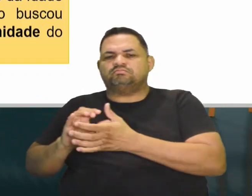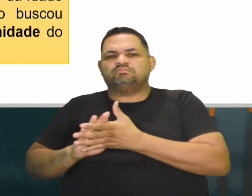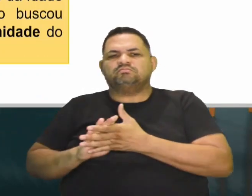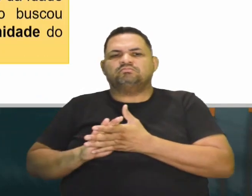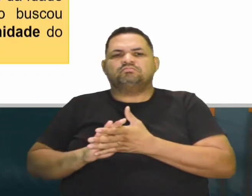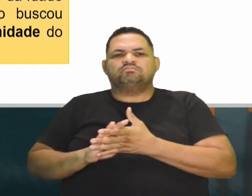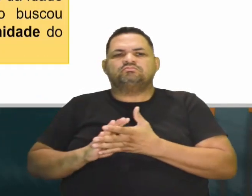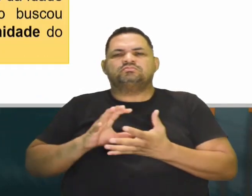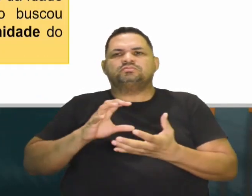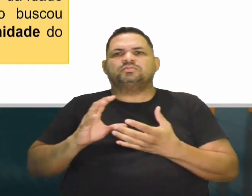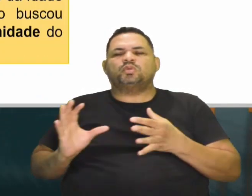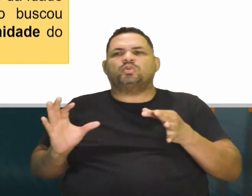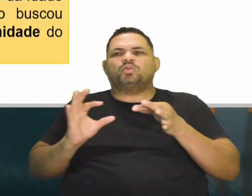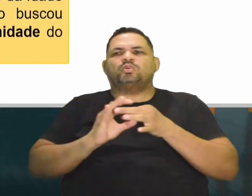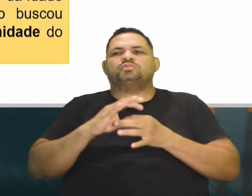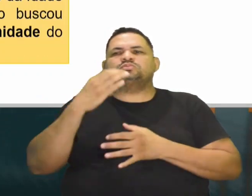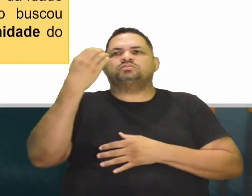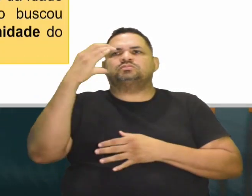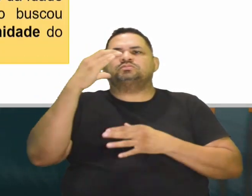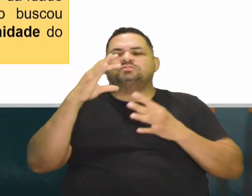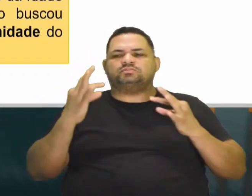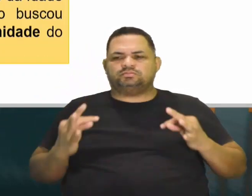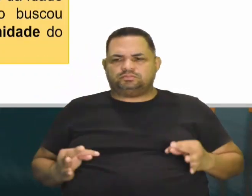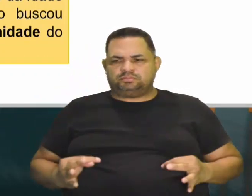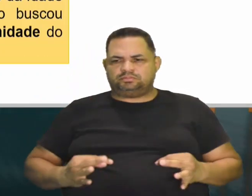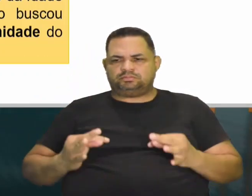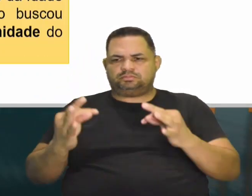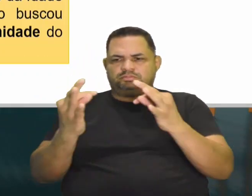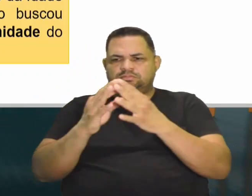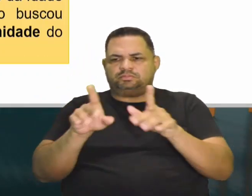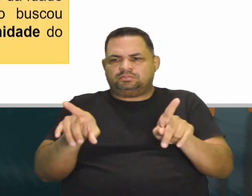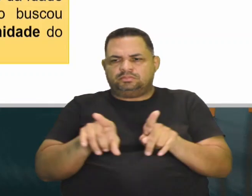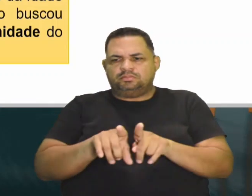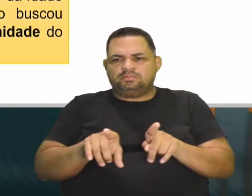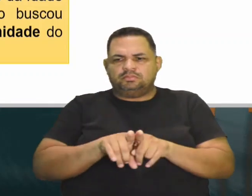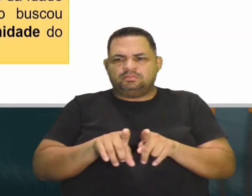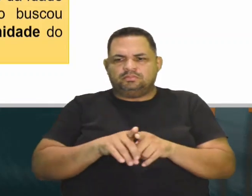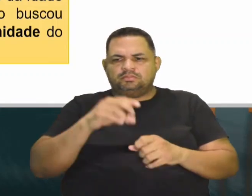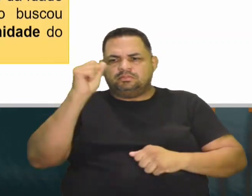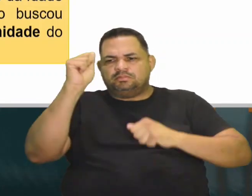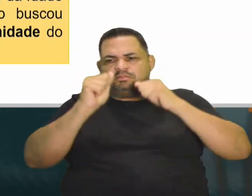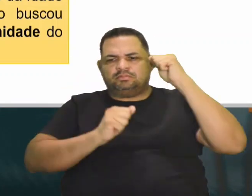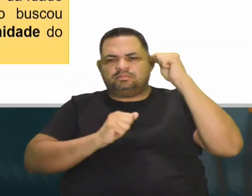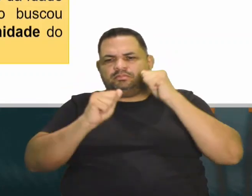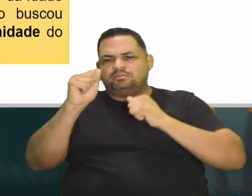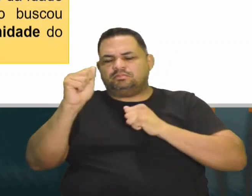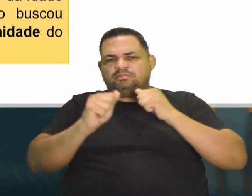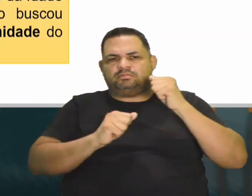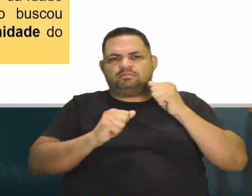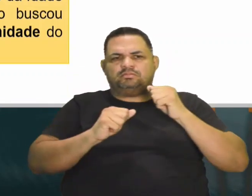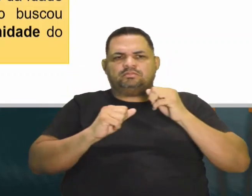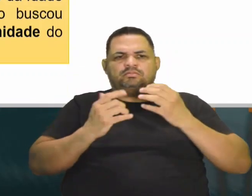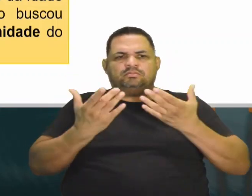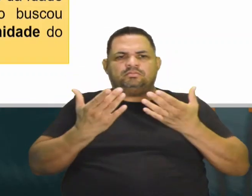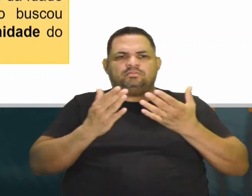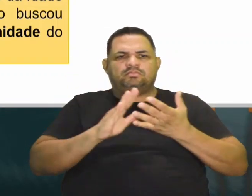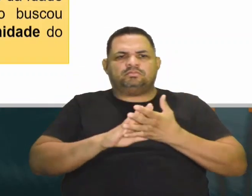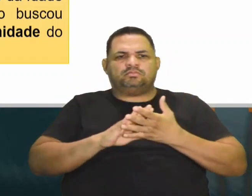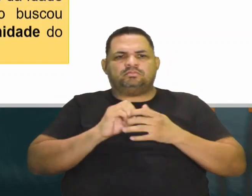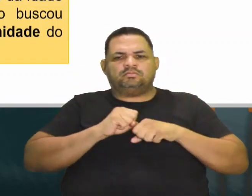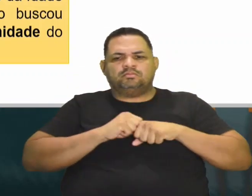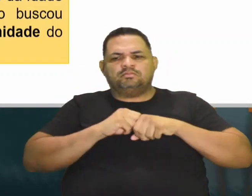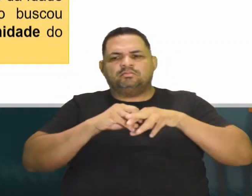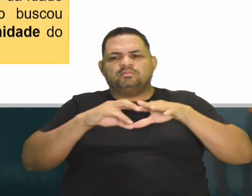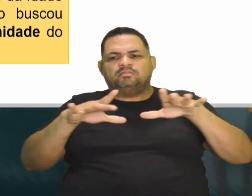tanto da ciência, da tecnologia, também da industrialização, né? Da